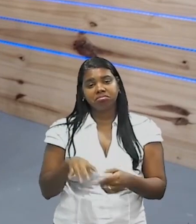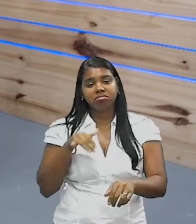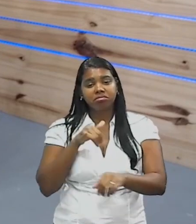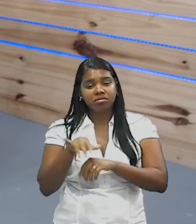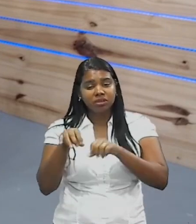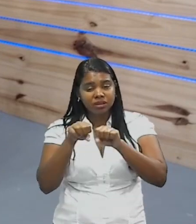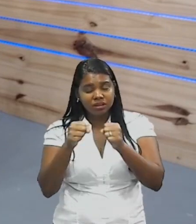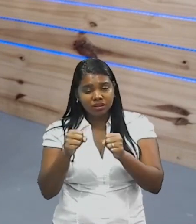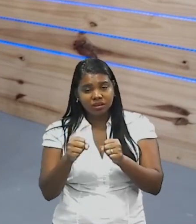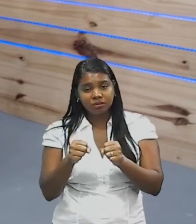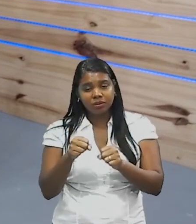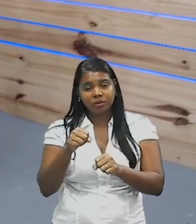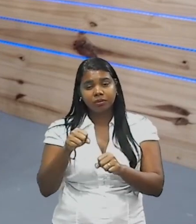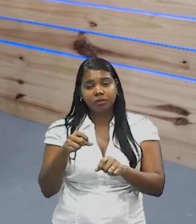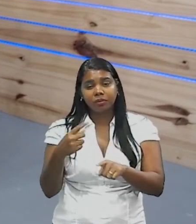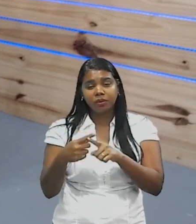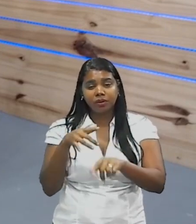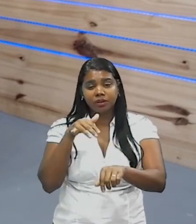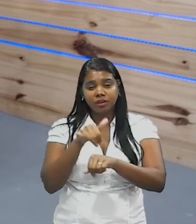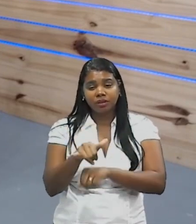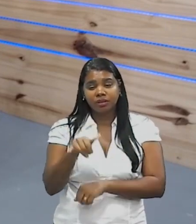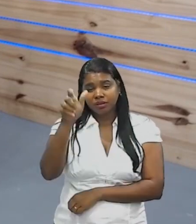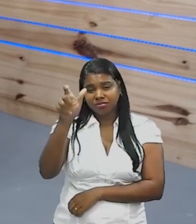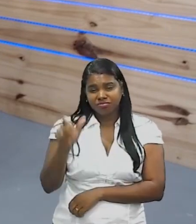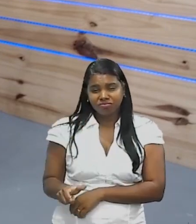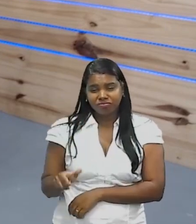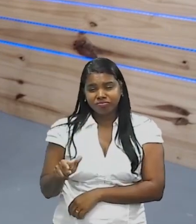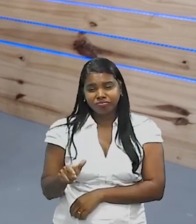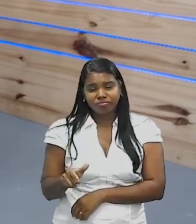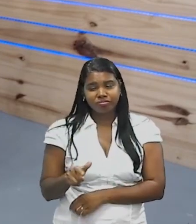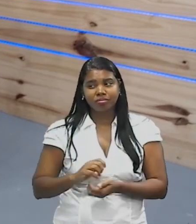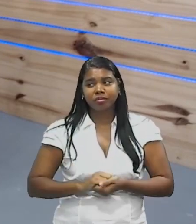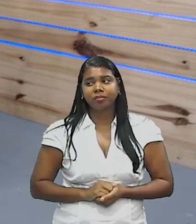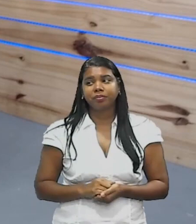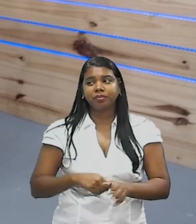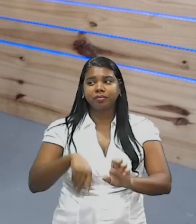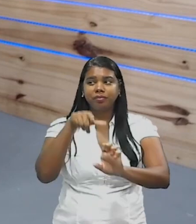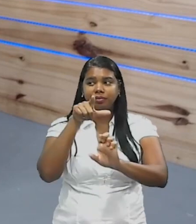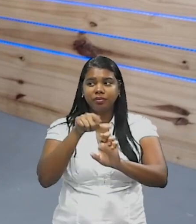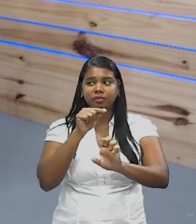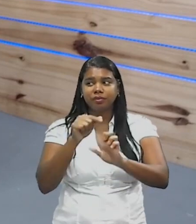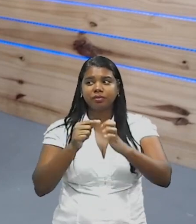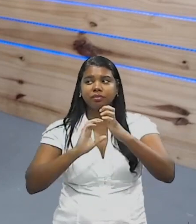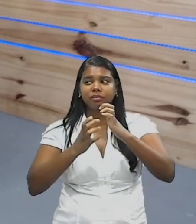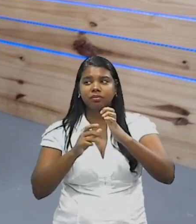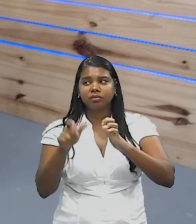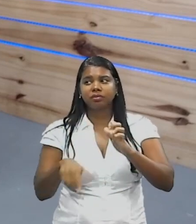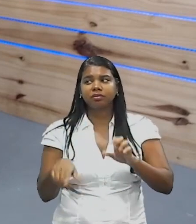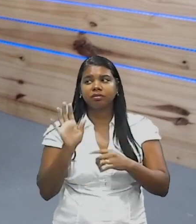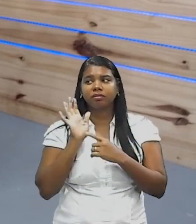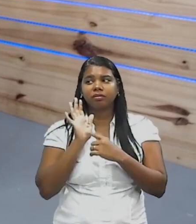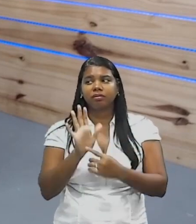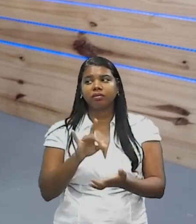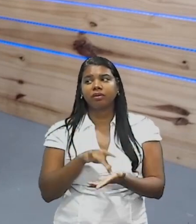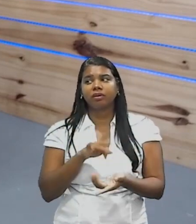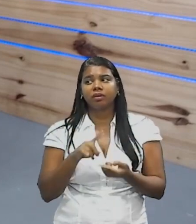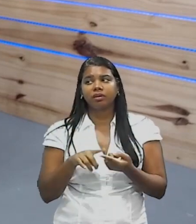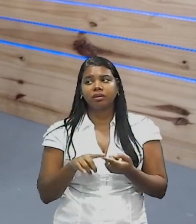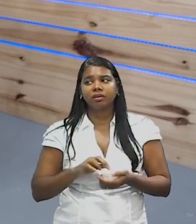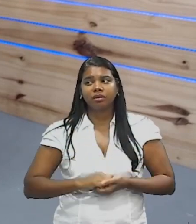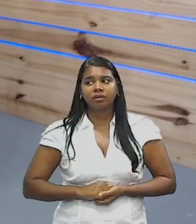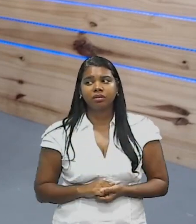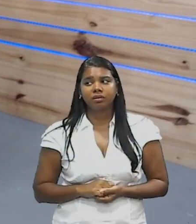esse vínculo, essa relação da empresa com o cliente, né? Essa credibilidade. É importante mostrar firmeza aos clientes.